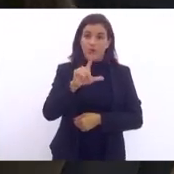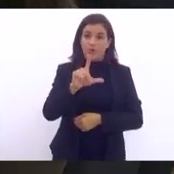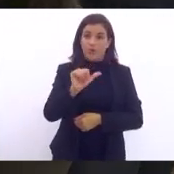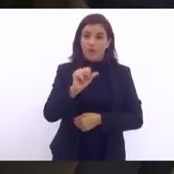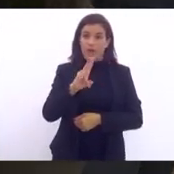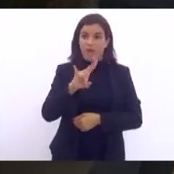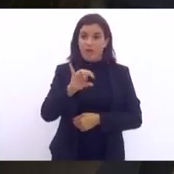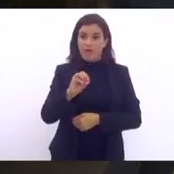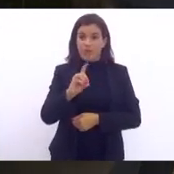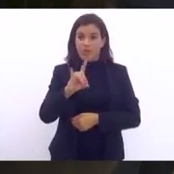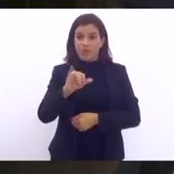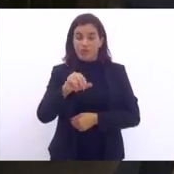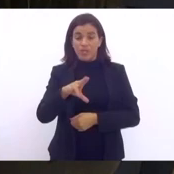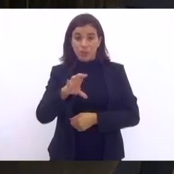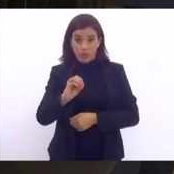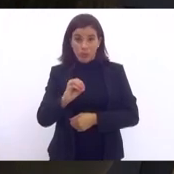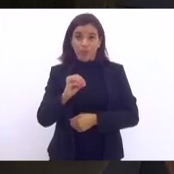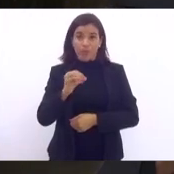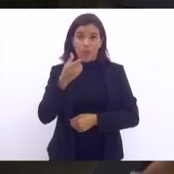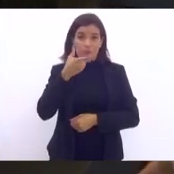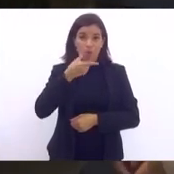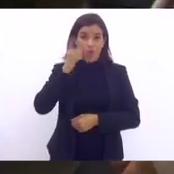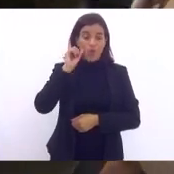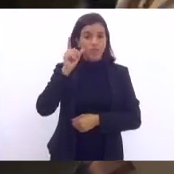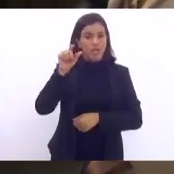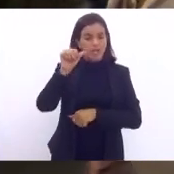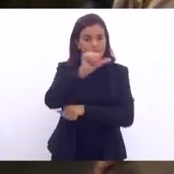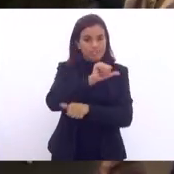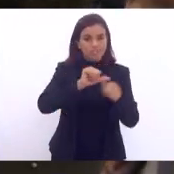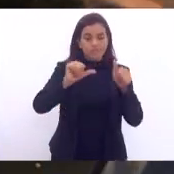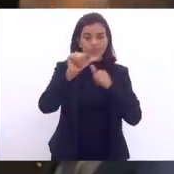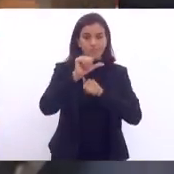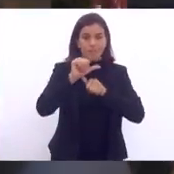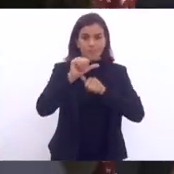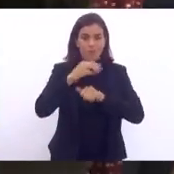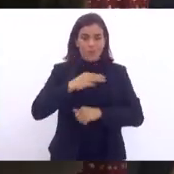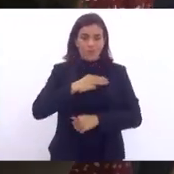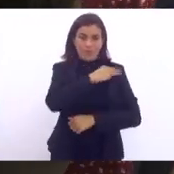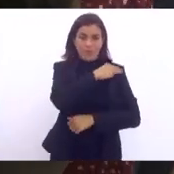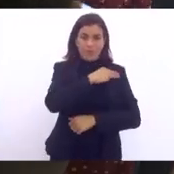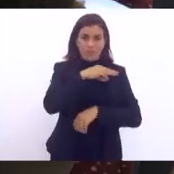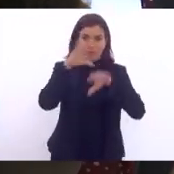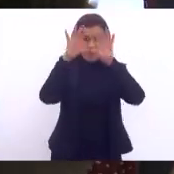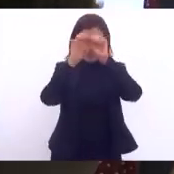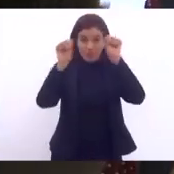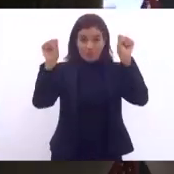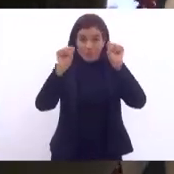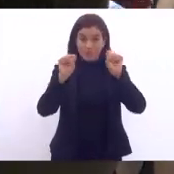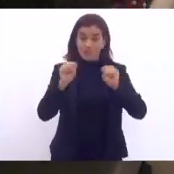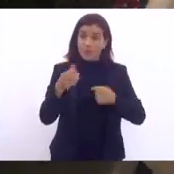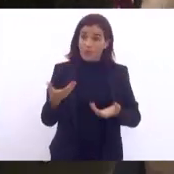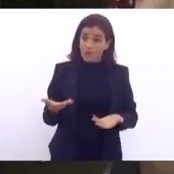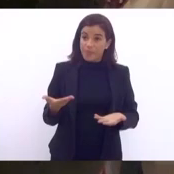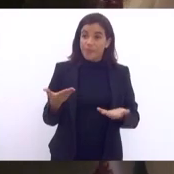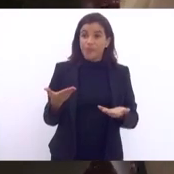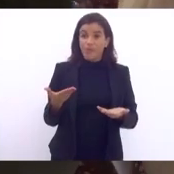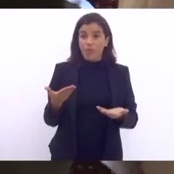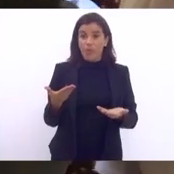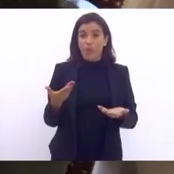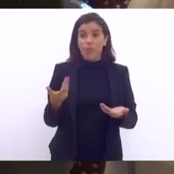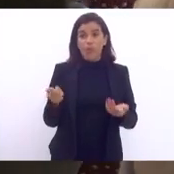possivelmente, o Ministério da Justiça pode ser desdobrado em